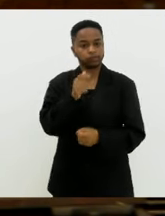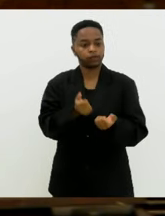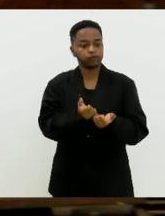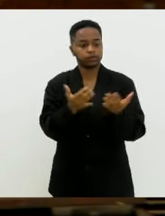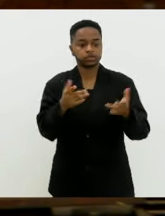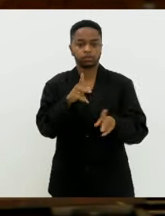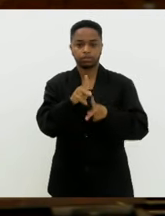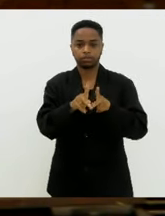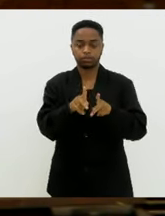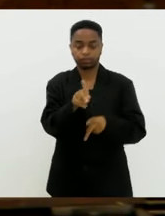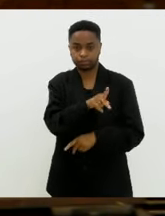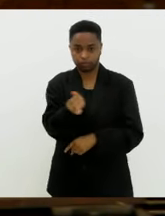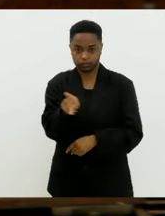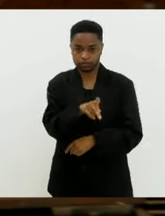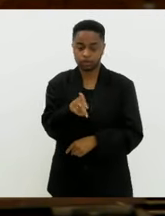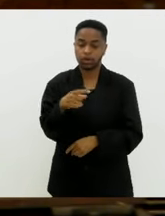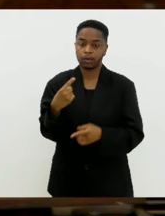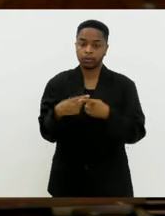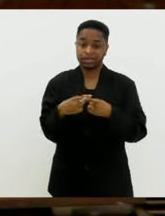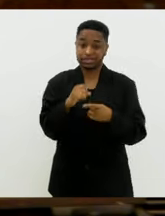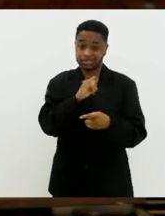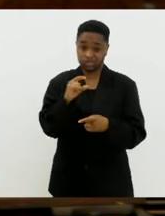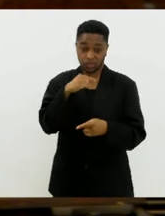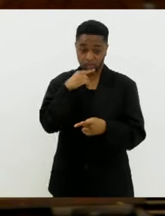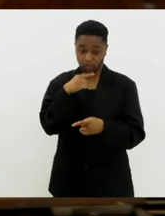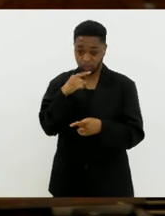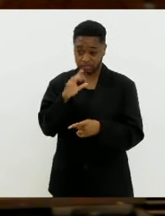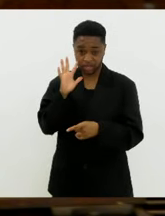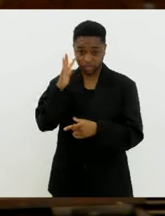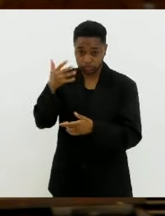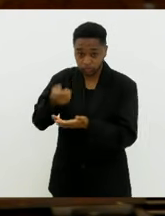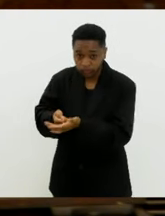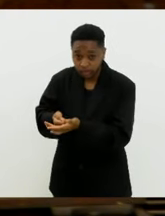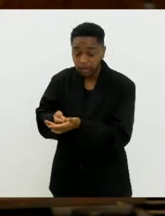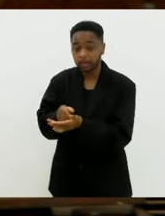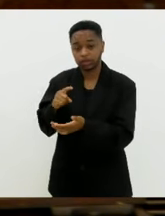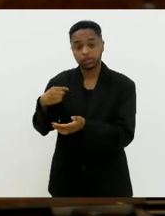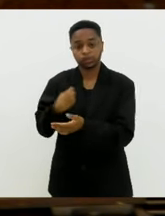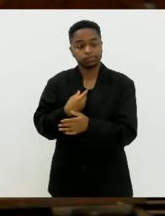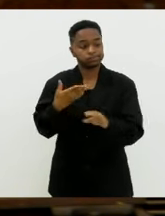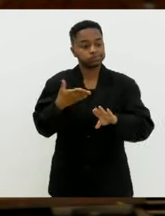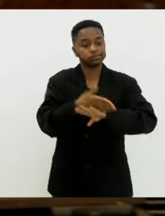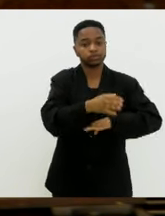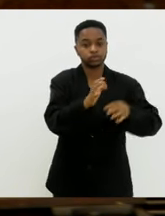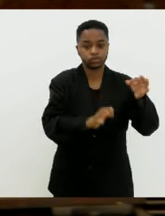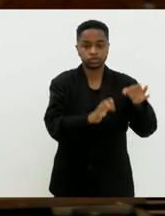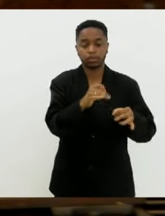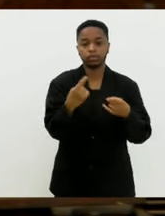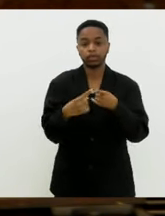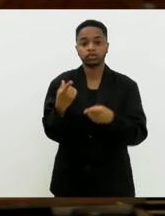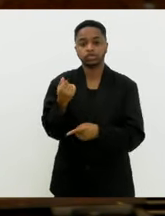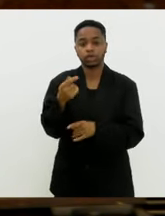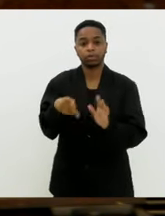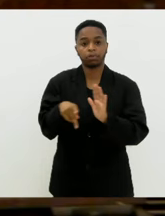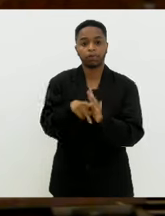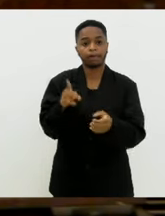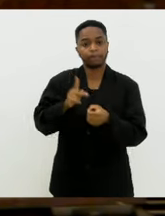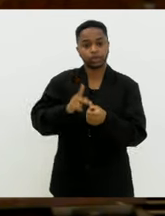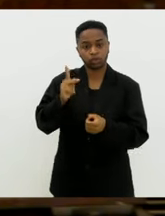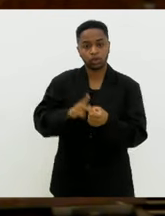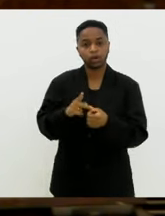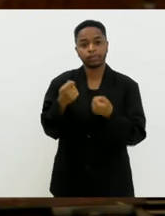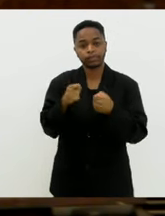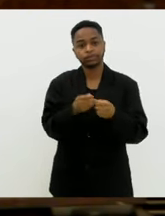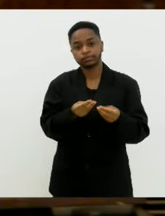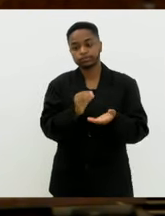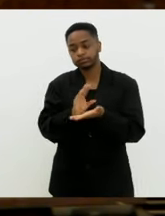vamos conseguir, nem que seja na justiça, que o dinheiro dos royalties do petróleo, que deveriam ir para a educação, que estão sendo desviados, cheguem na